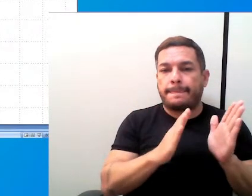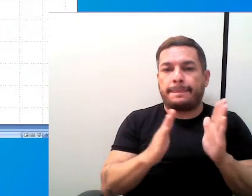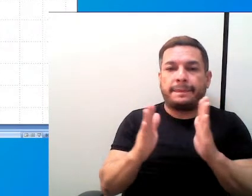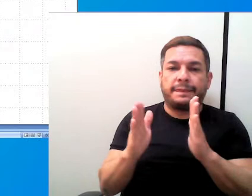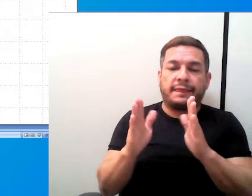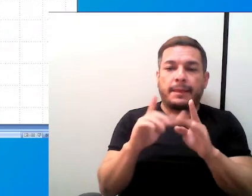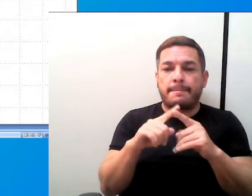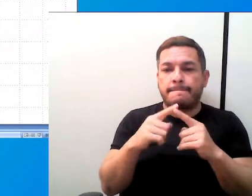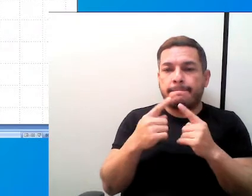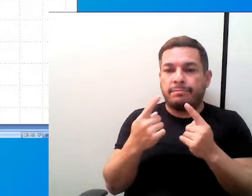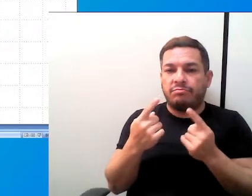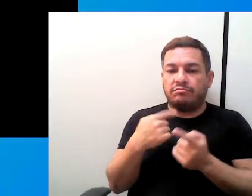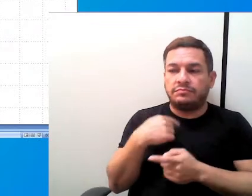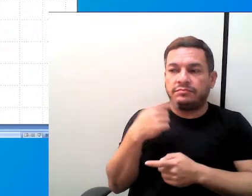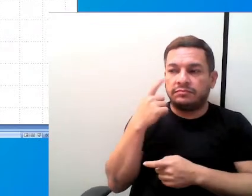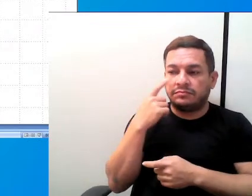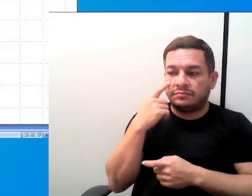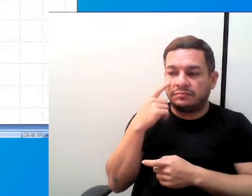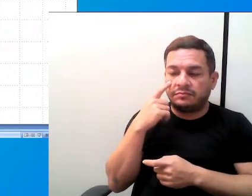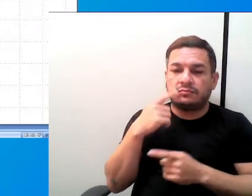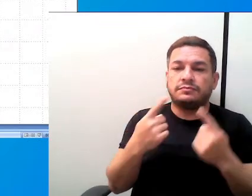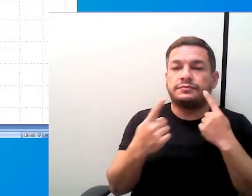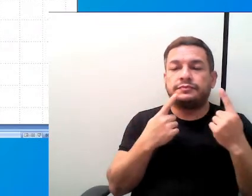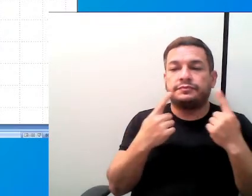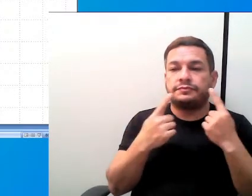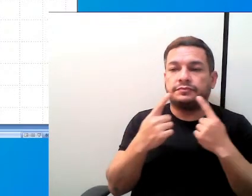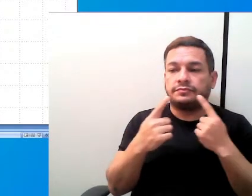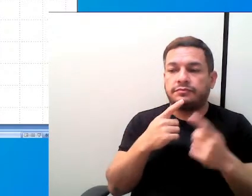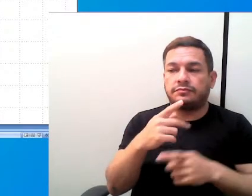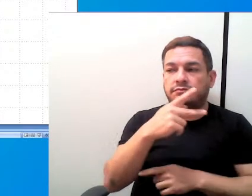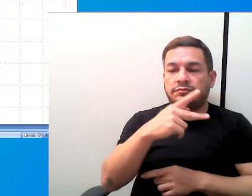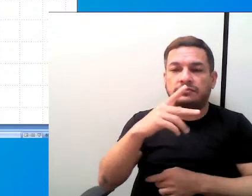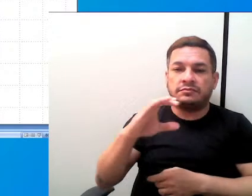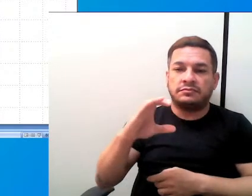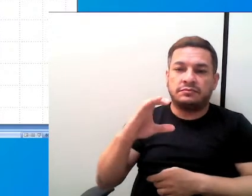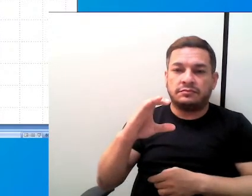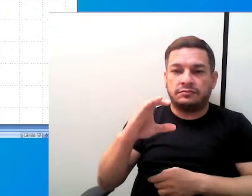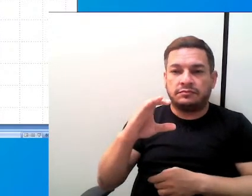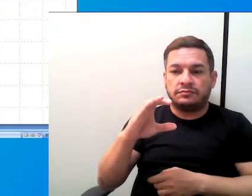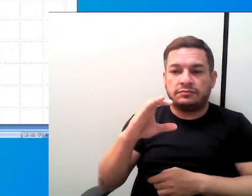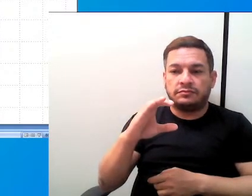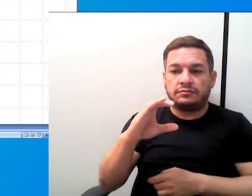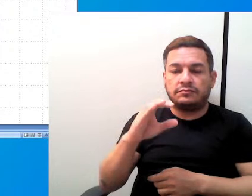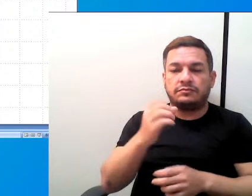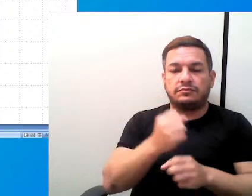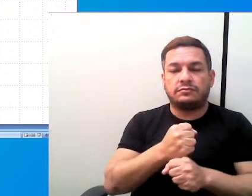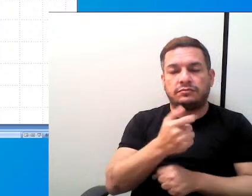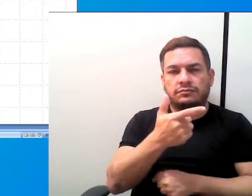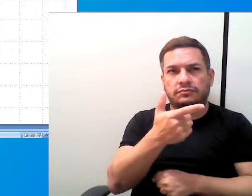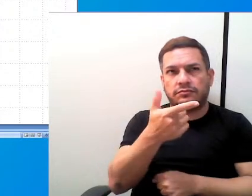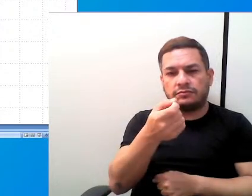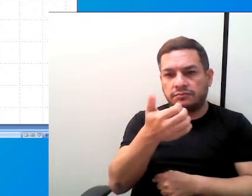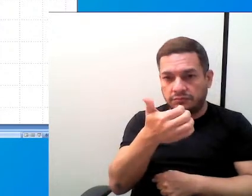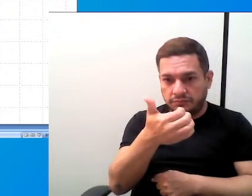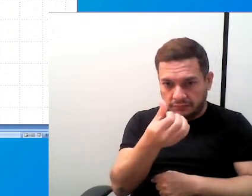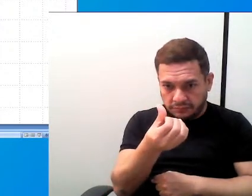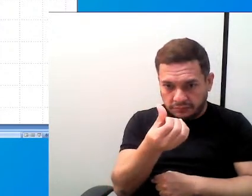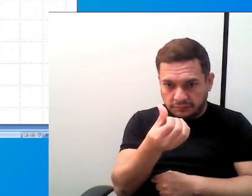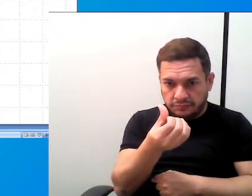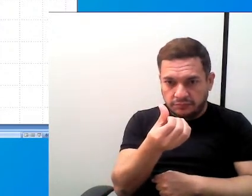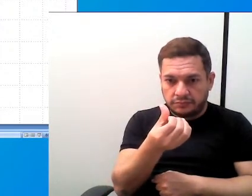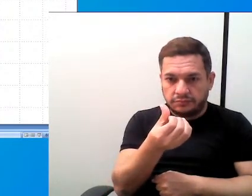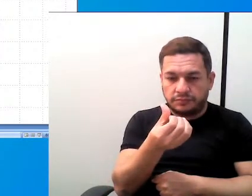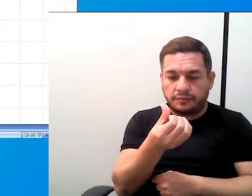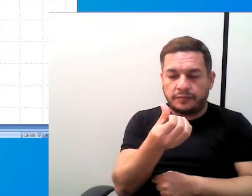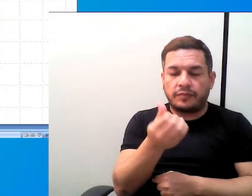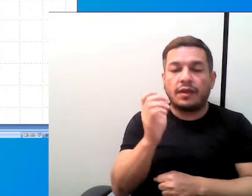só que eu não peguei o processo da discussão do PPC. A discussão do PPC ocorreu em 2015, 2016, e